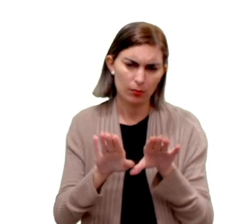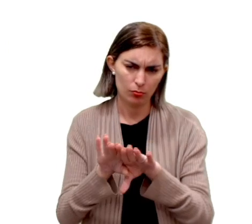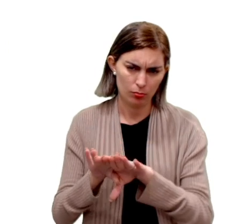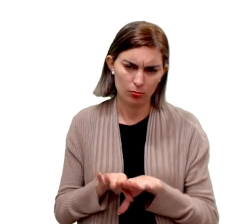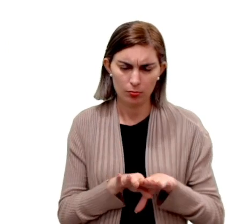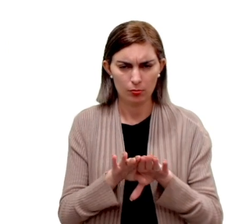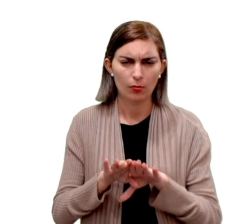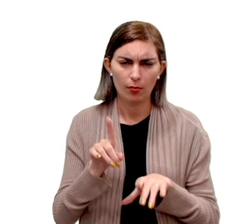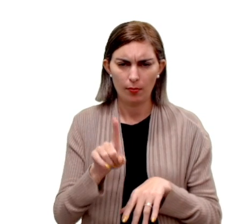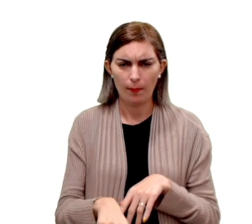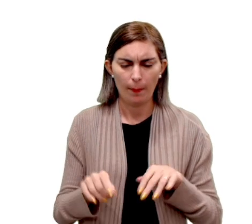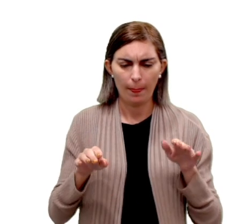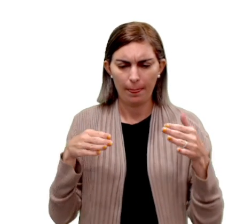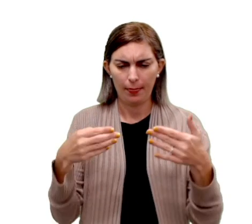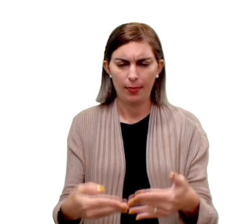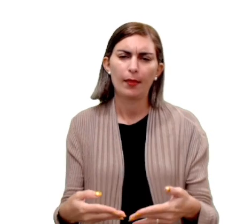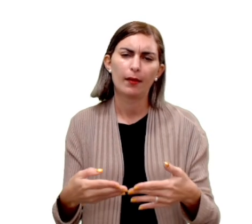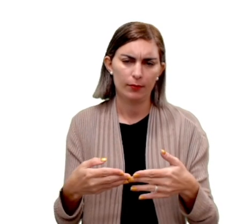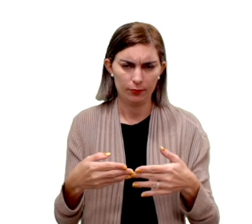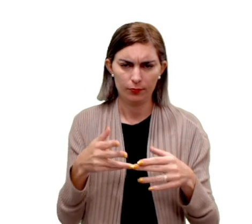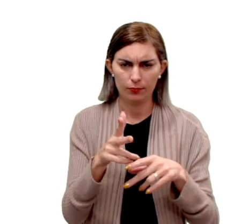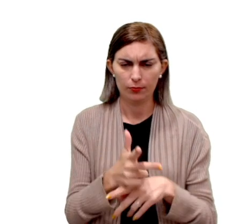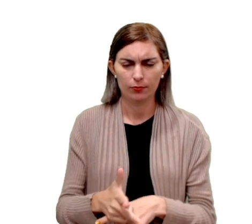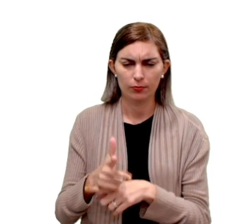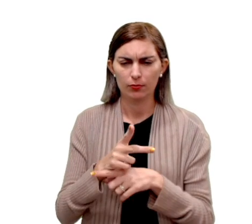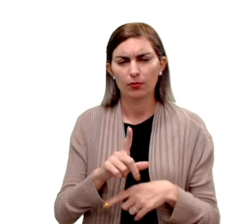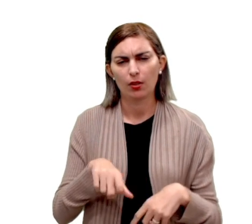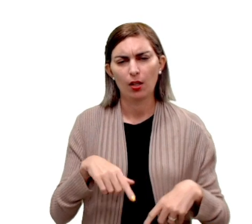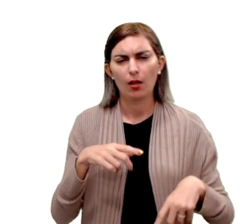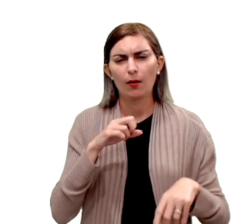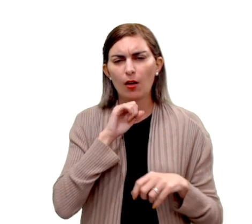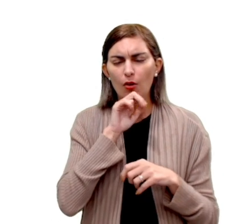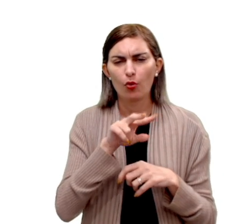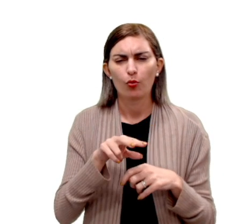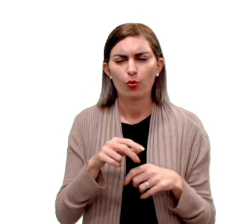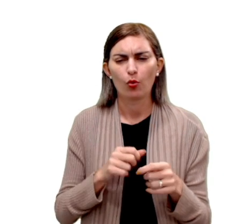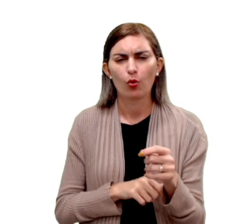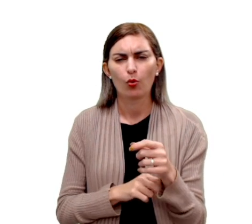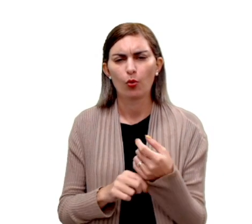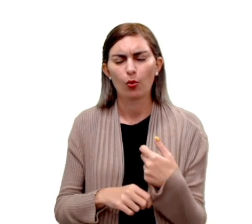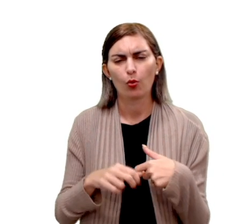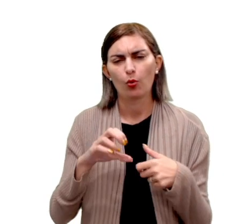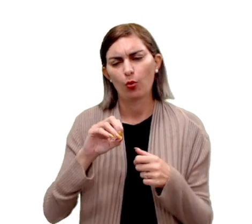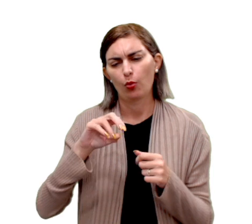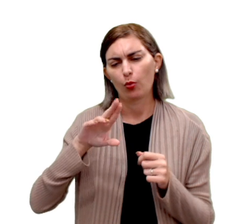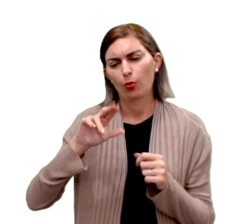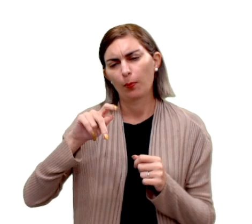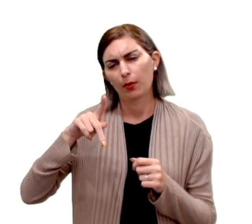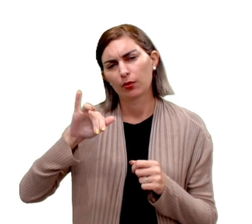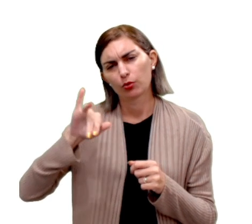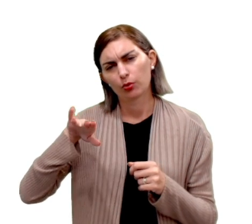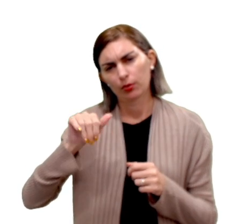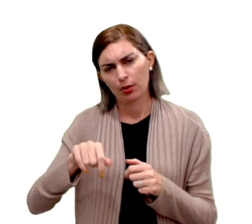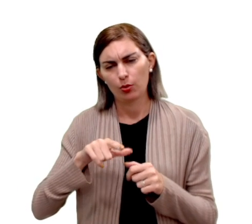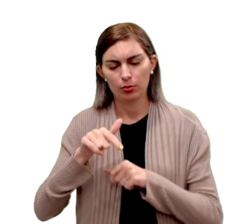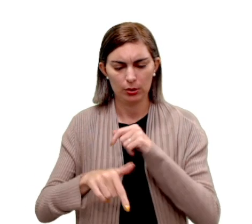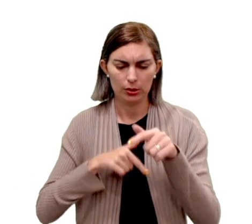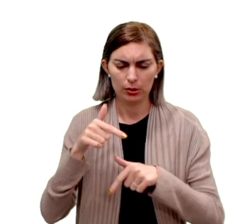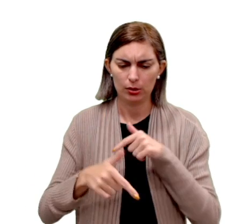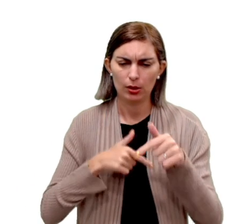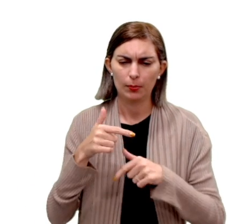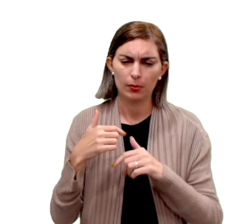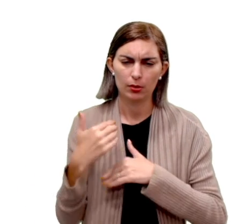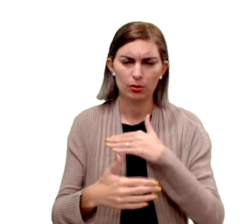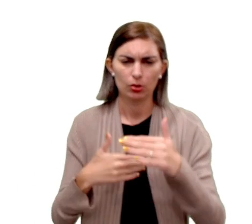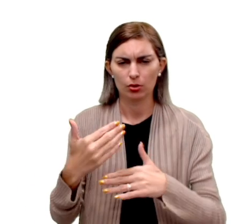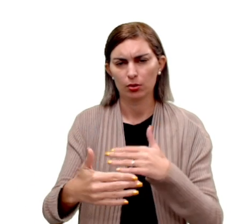e é a que é direcionada para a nossa videoaula, é a intoxicação de forma ocupacional, que ocorre quando o trabalhador está